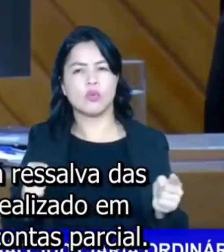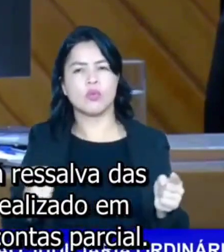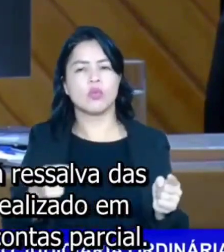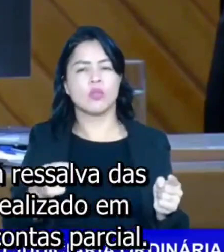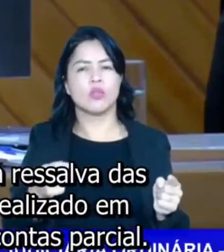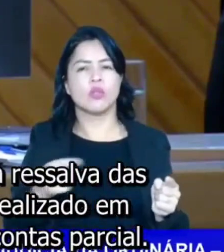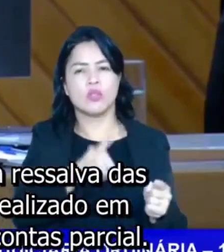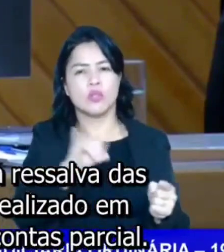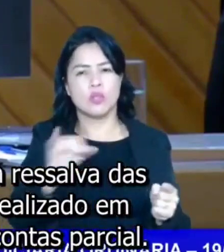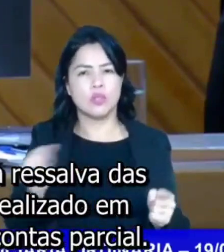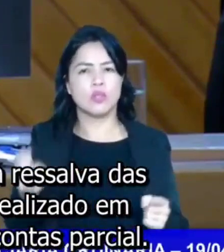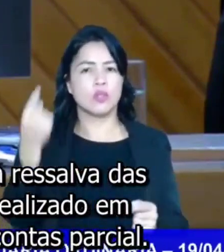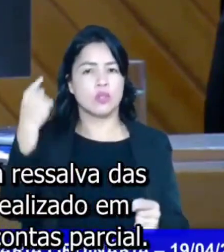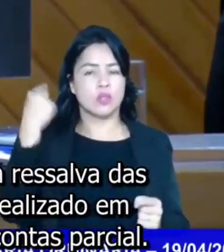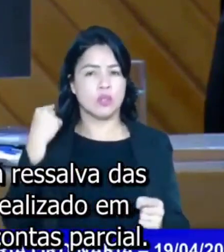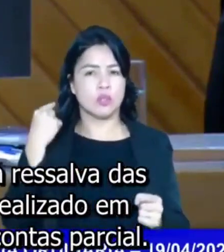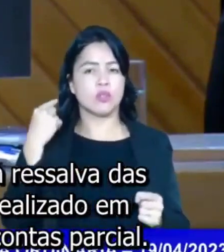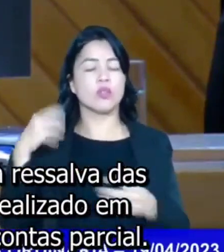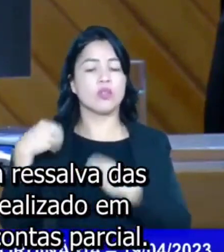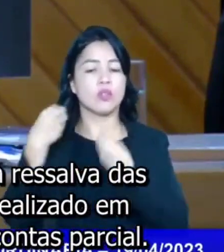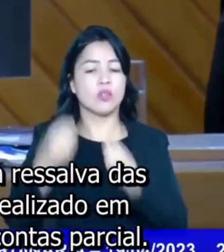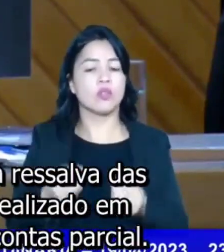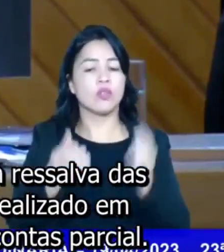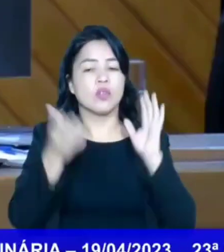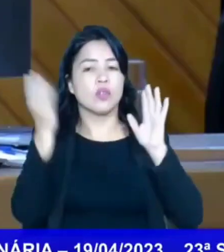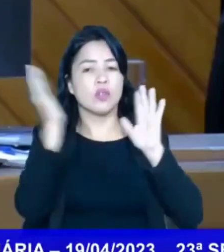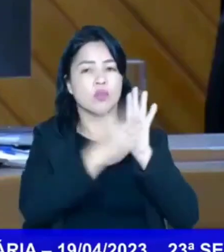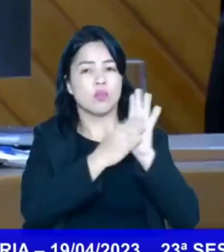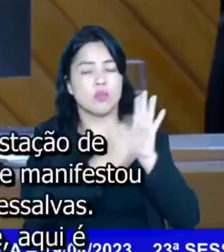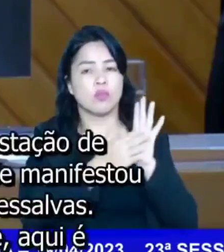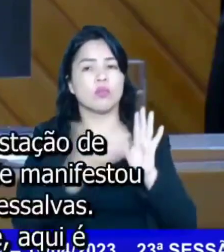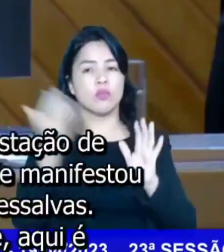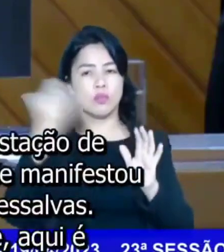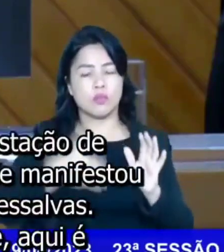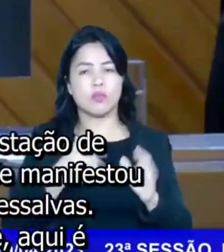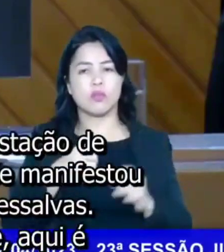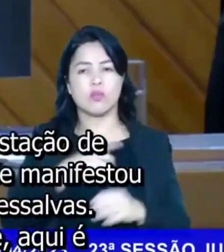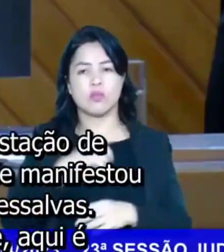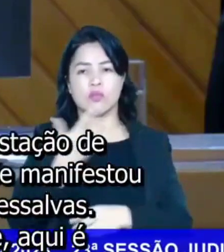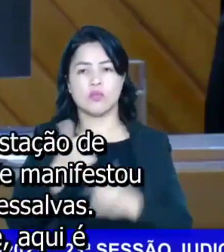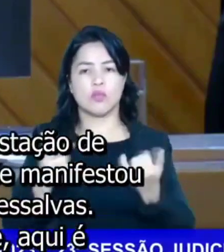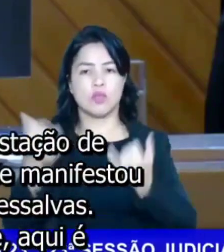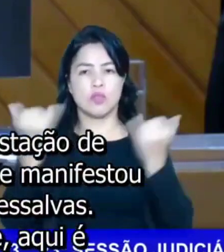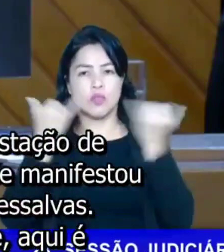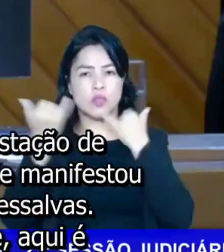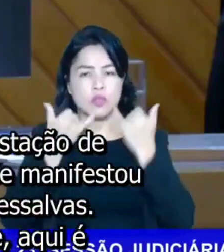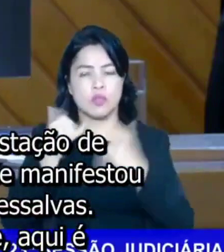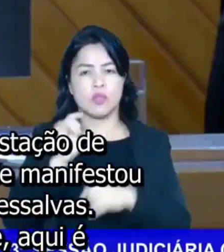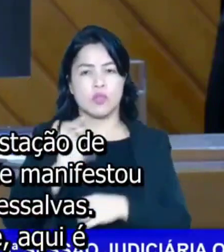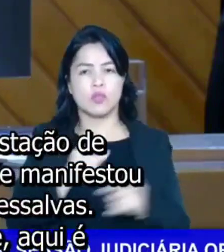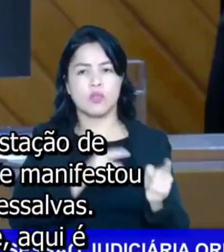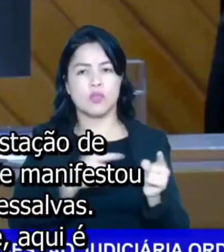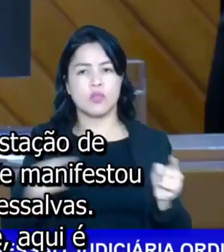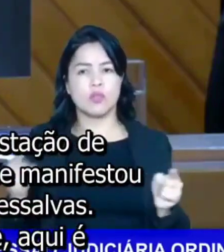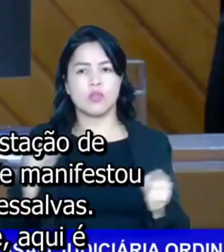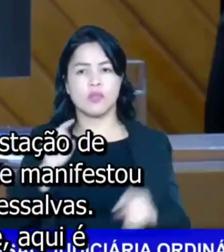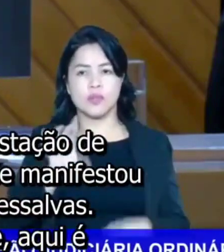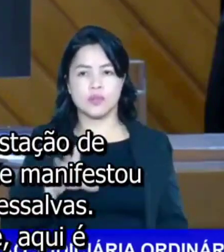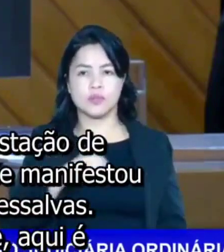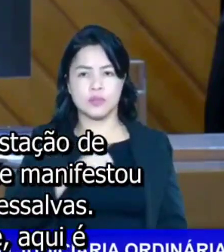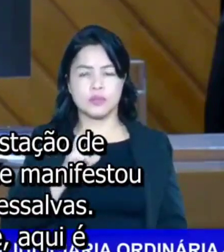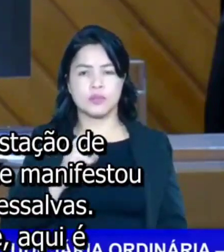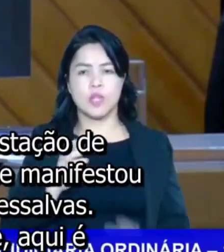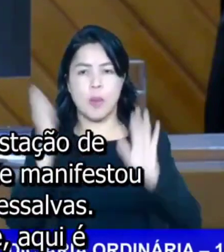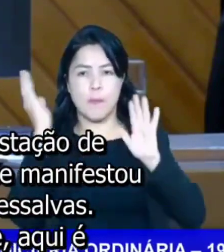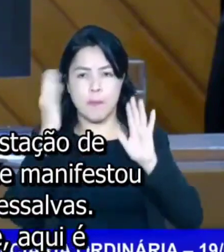anterior à data inicial de entrega da prestação de contas parcial. Não foi informada à época, foi só informado na prestação de contas